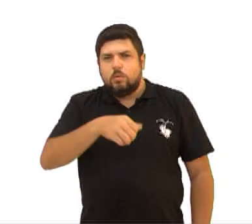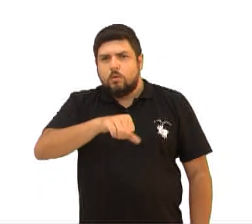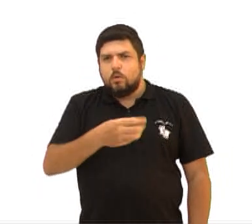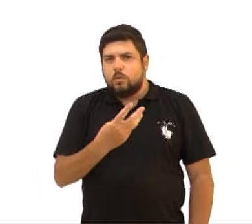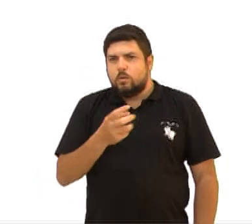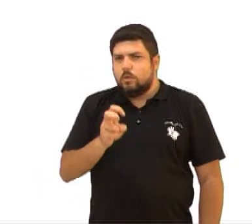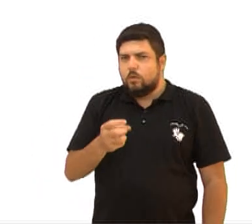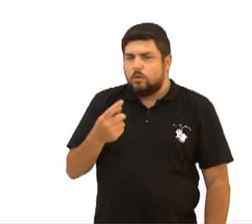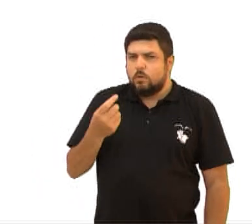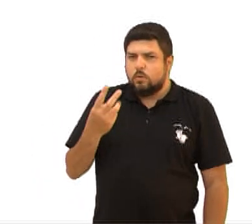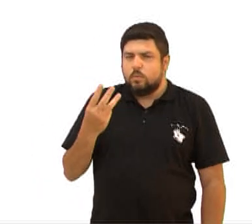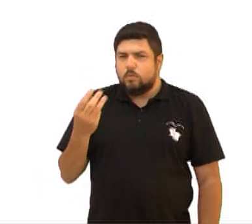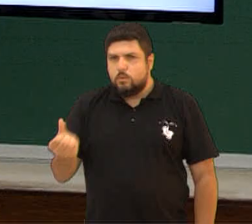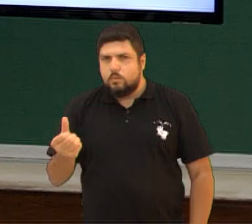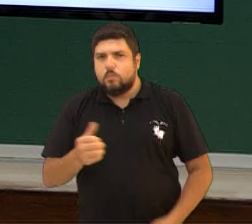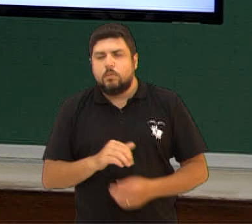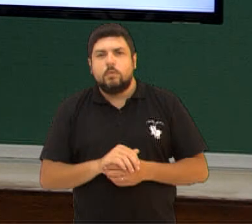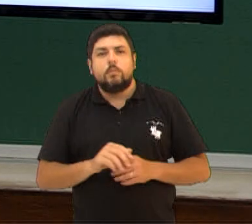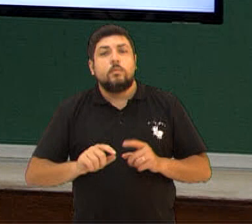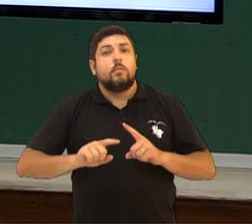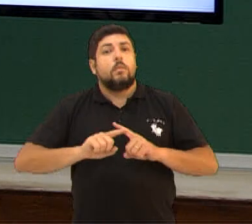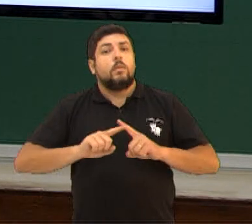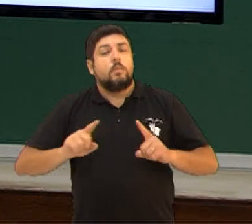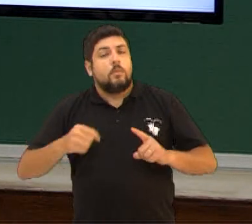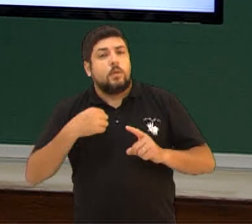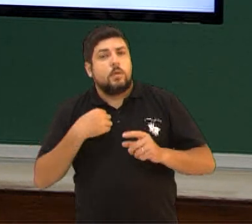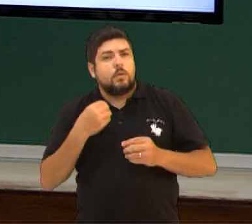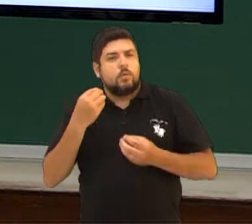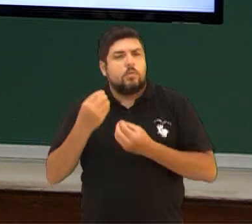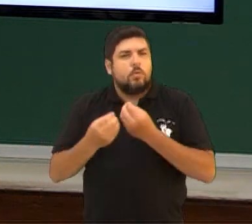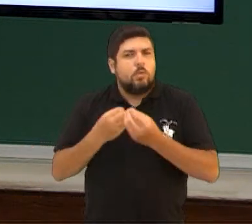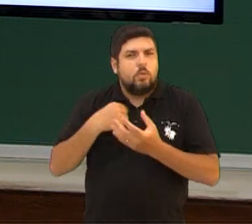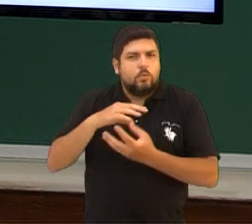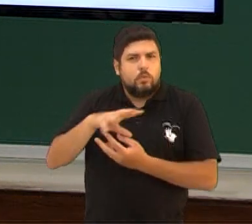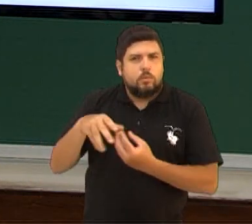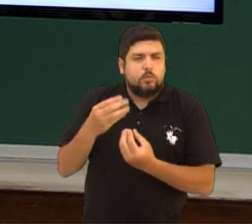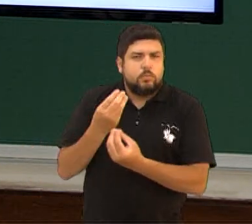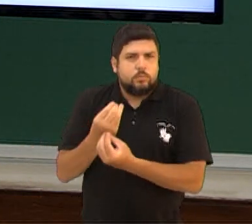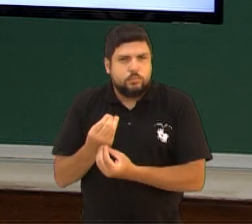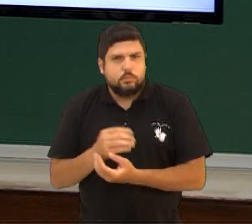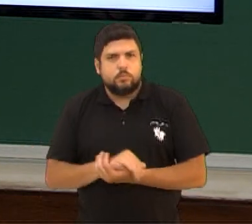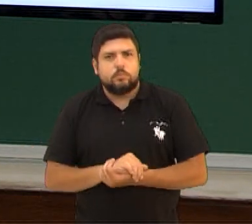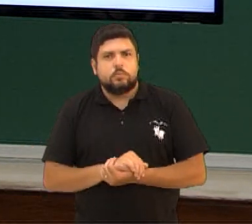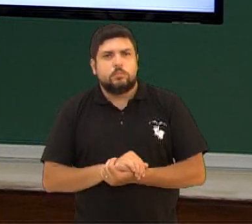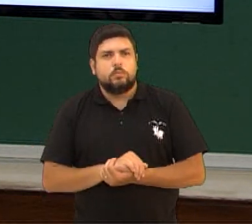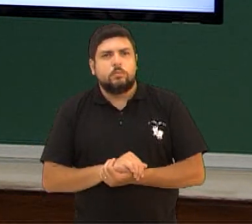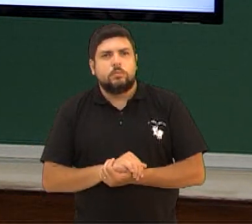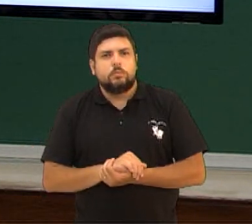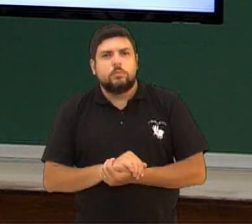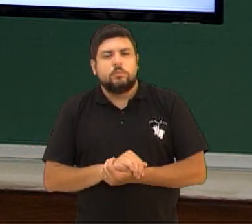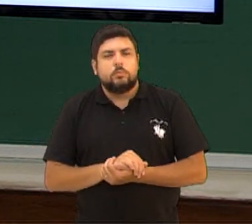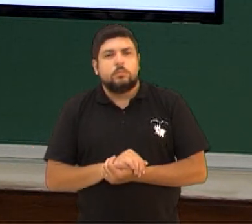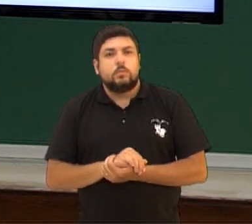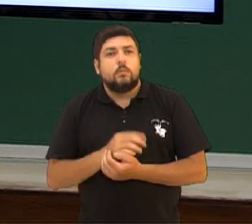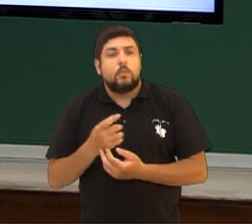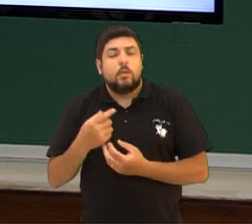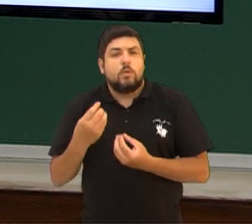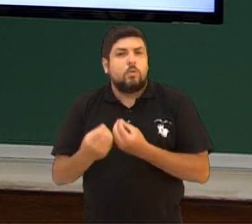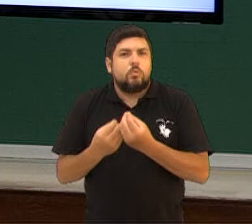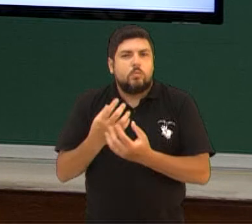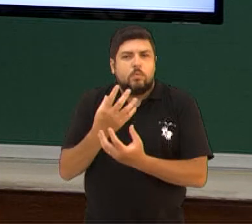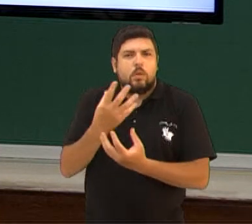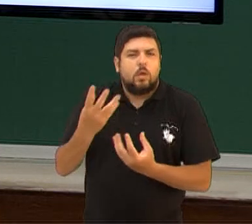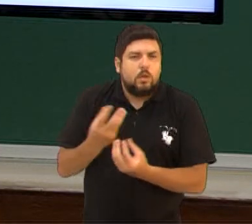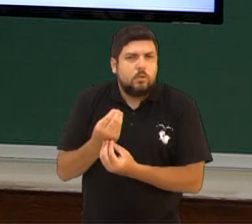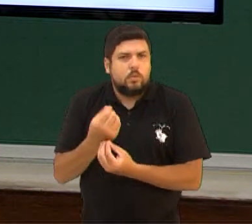Obra de Arte. Só que ele vai ter aquela pegada ontológica da obra de arte. Então, para ele, a essência e a origem da arte estão fora da